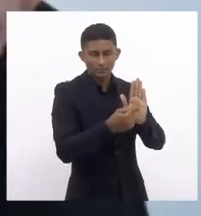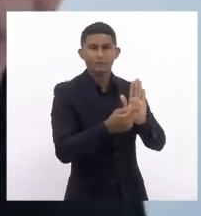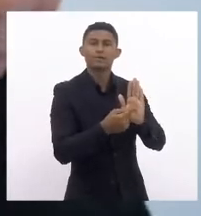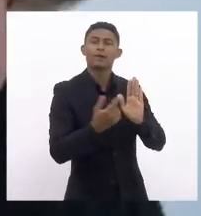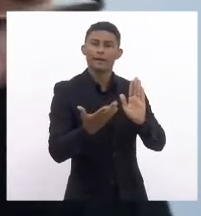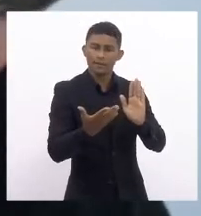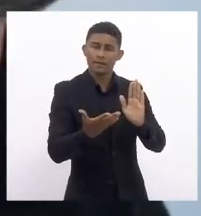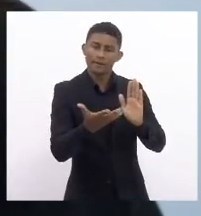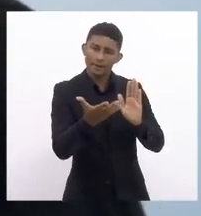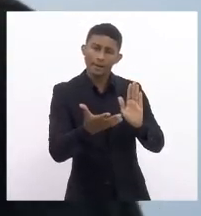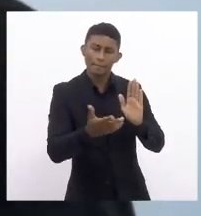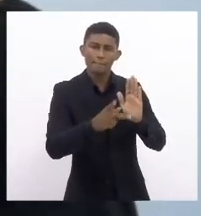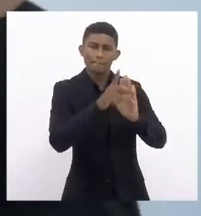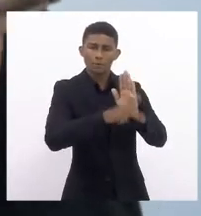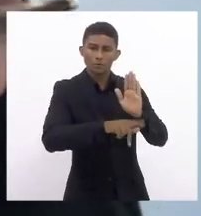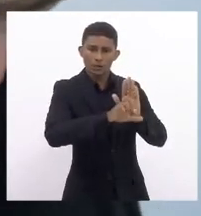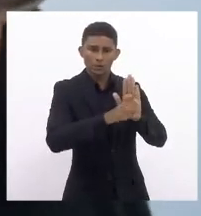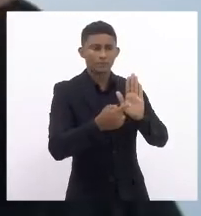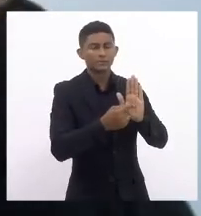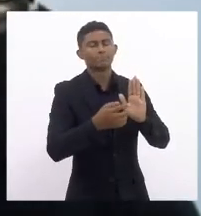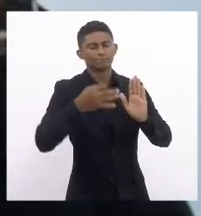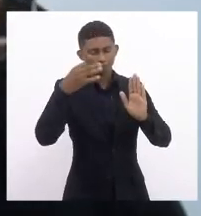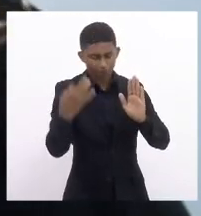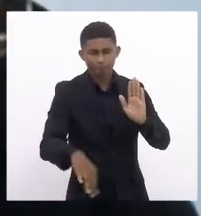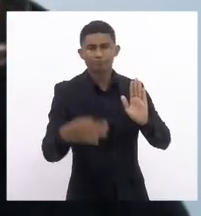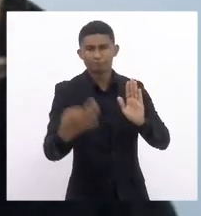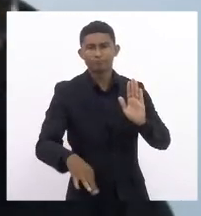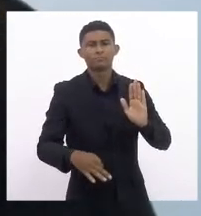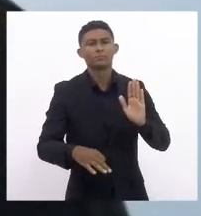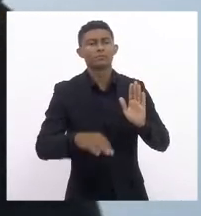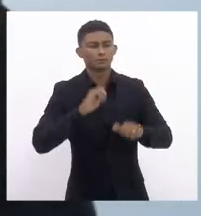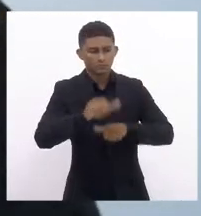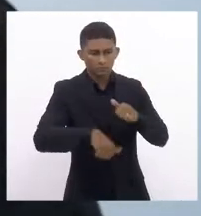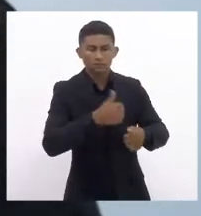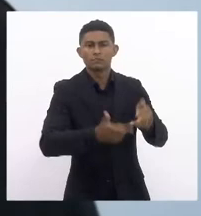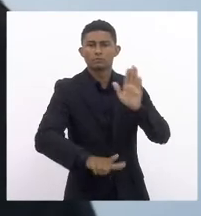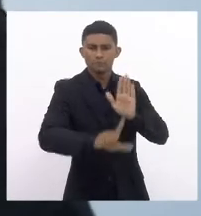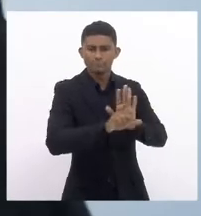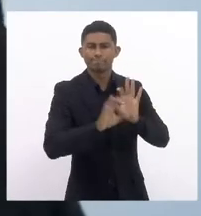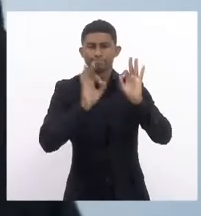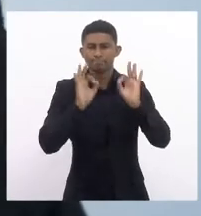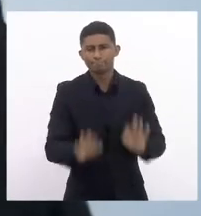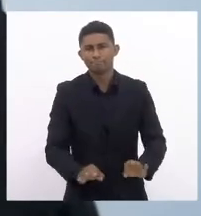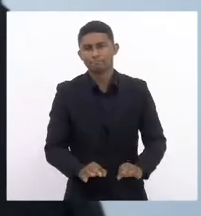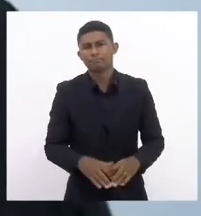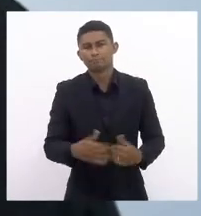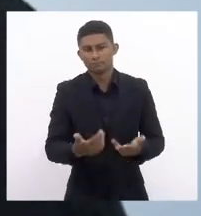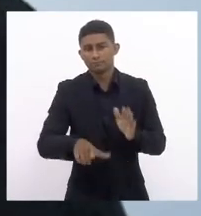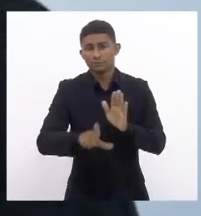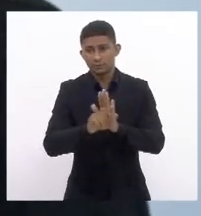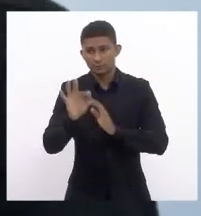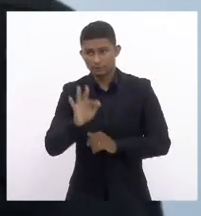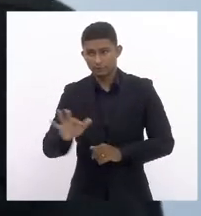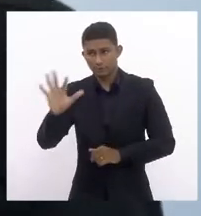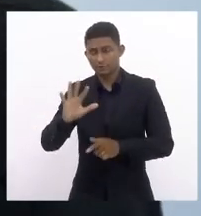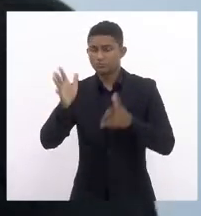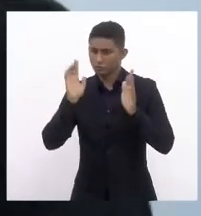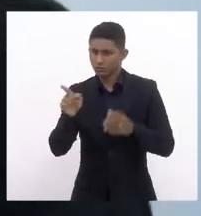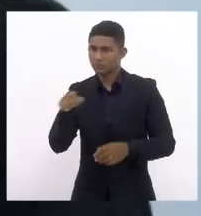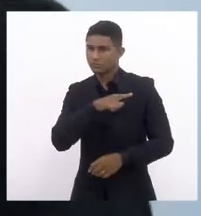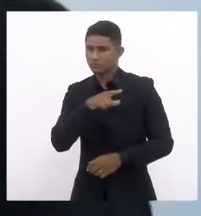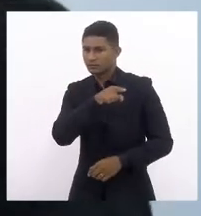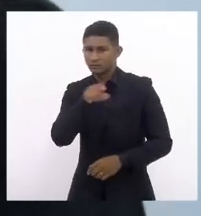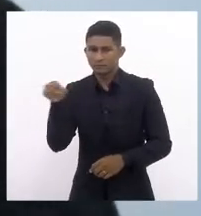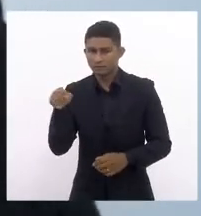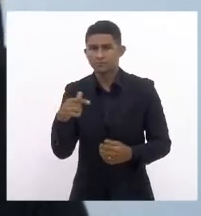um projeto firme, um projeto que se torne lei, seguindo o que já existe de lei na esfera